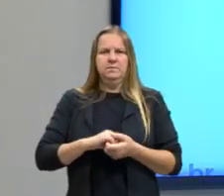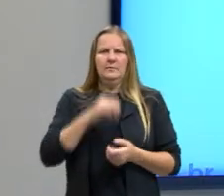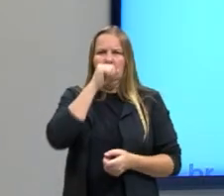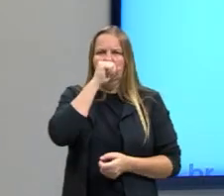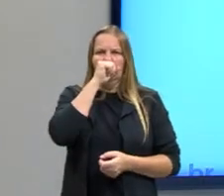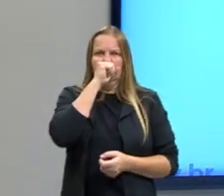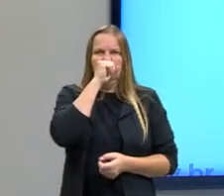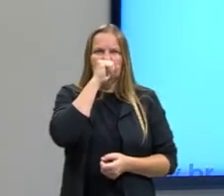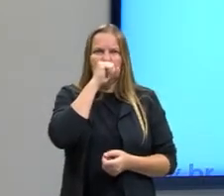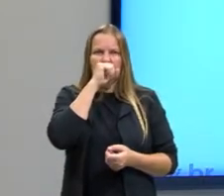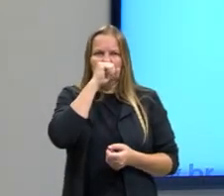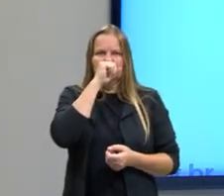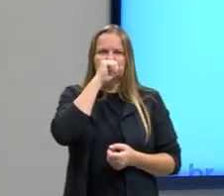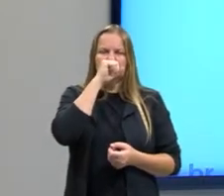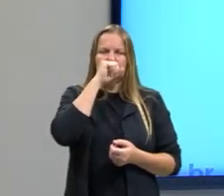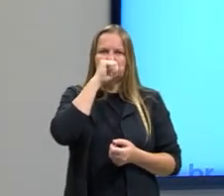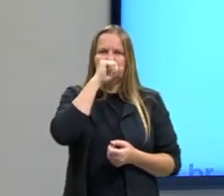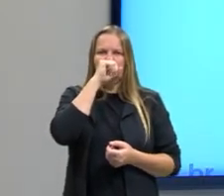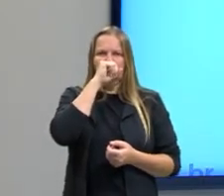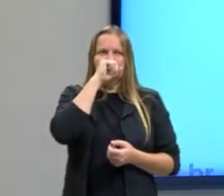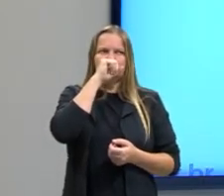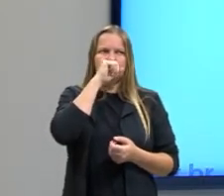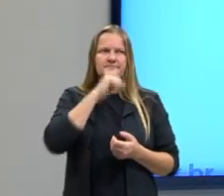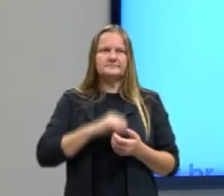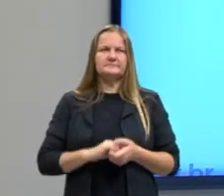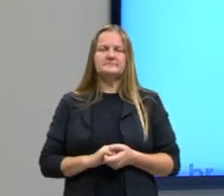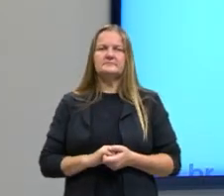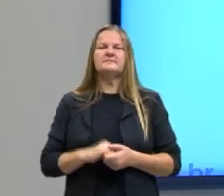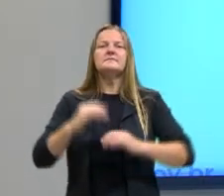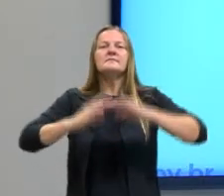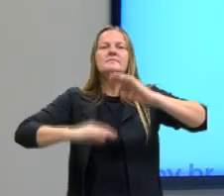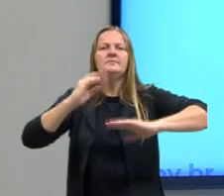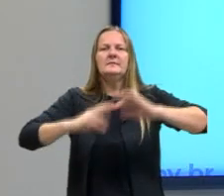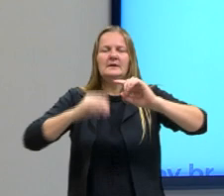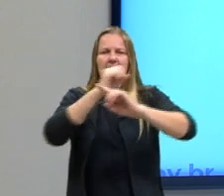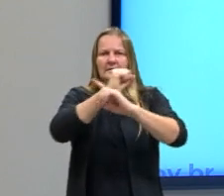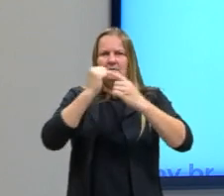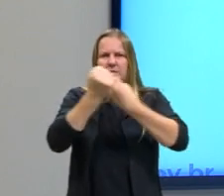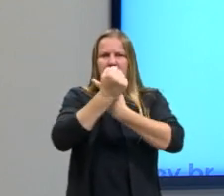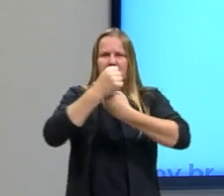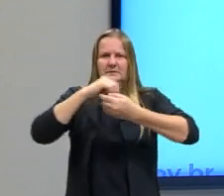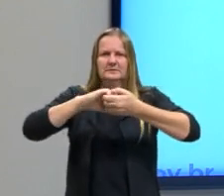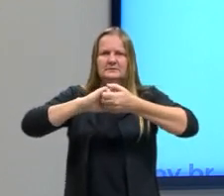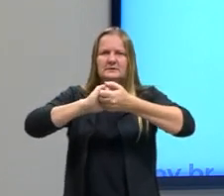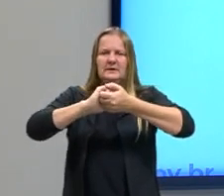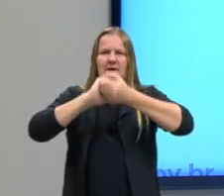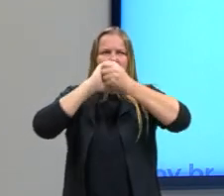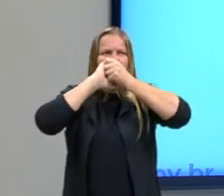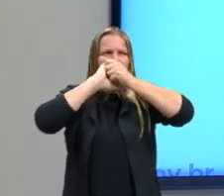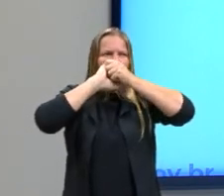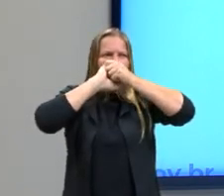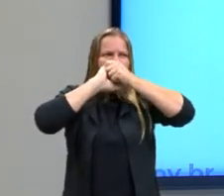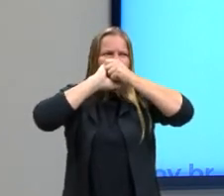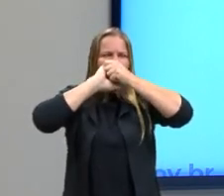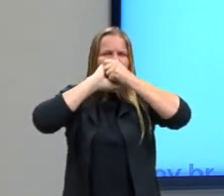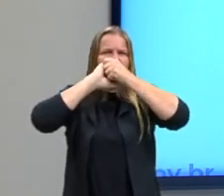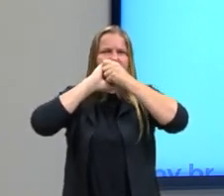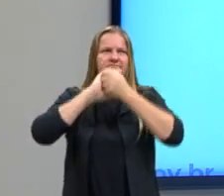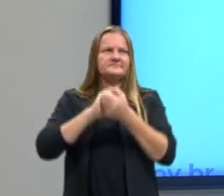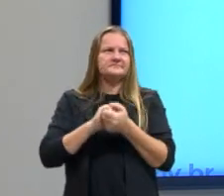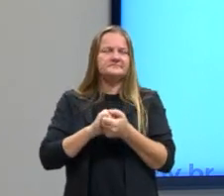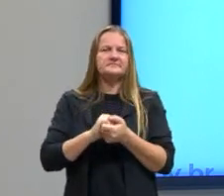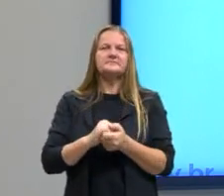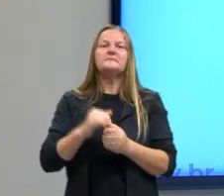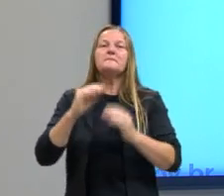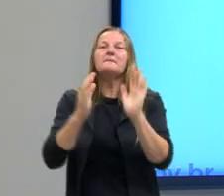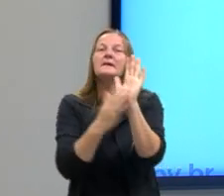para estudar um fato social né como é que eu vou estudar um fato social eu preciso ter objetividade né então o duro